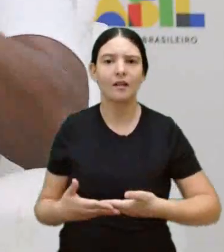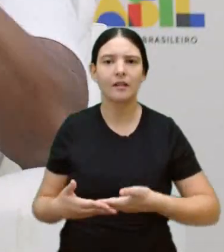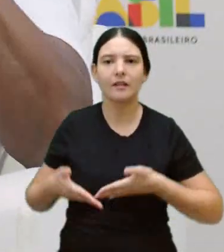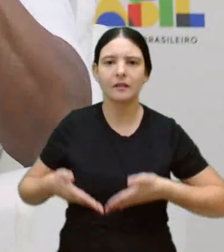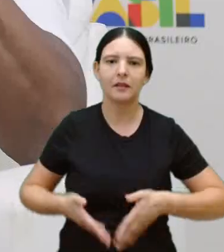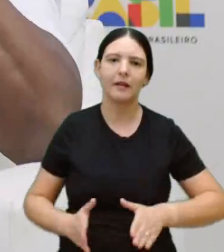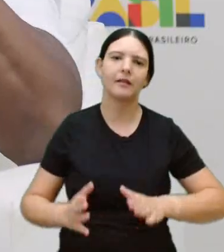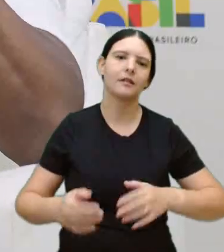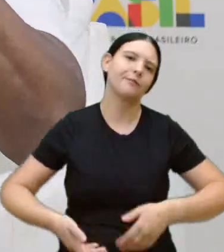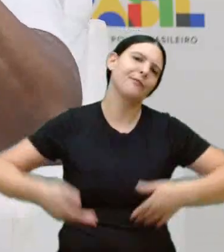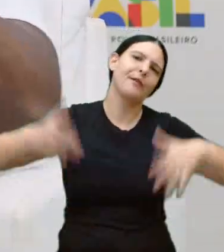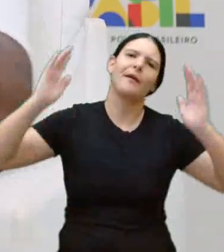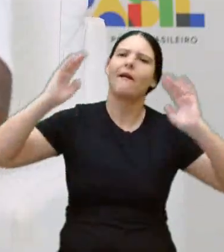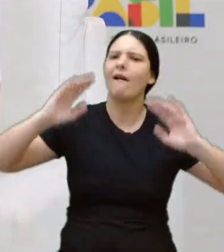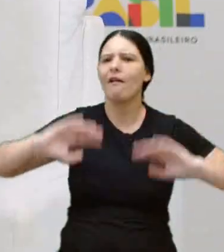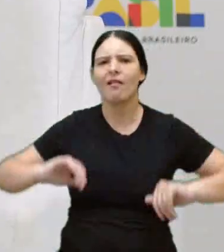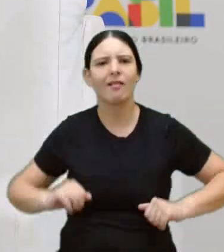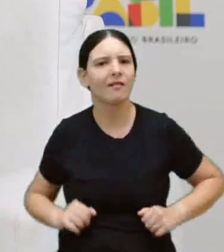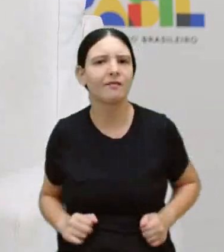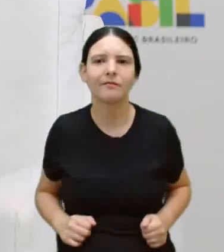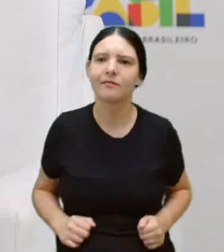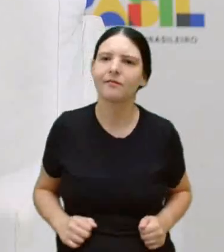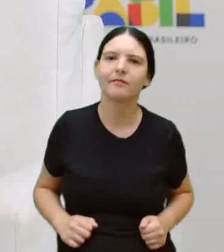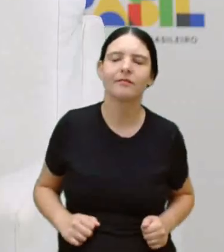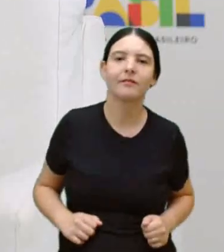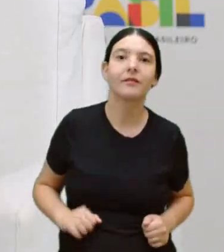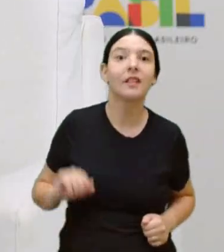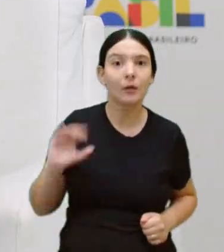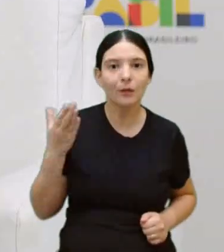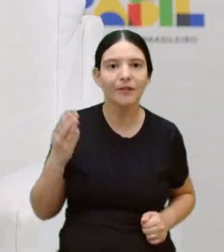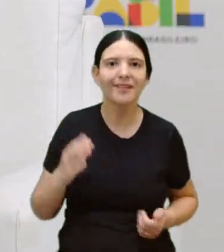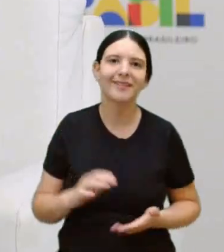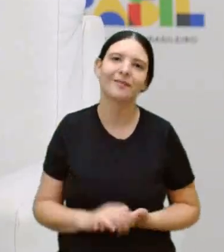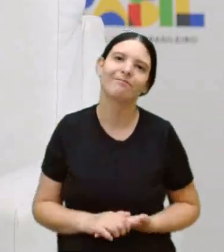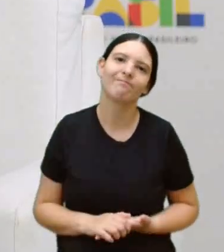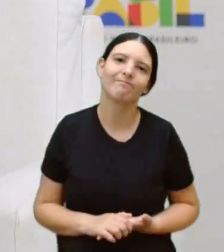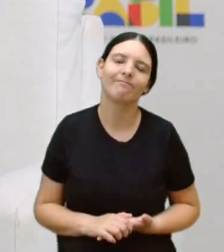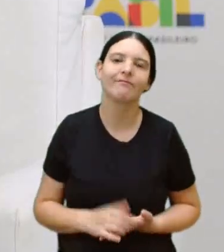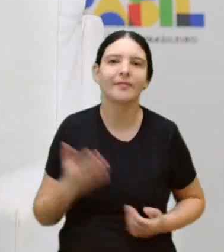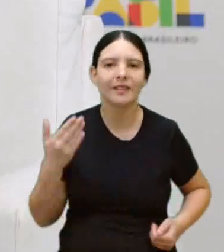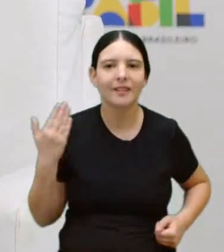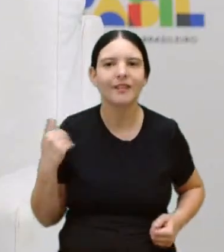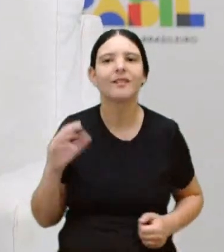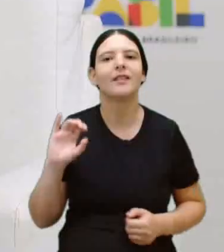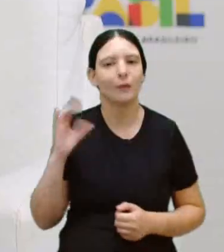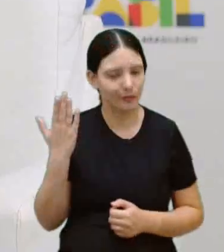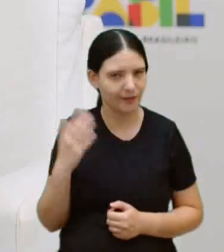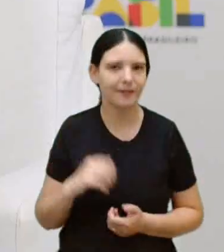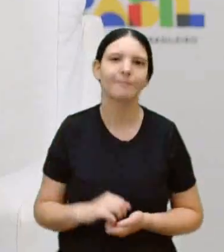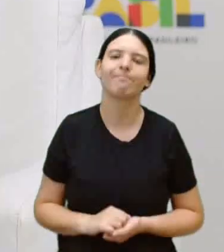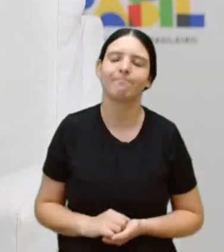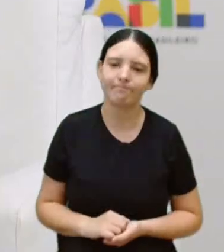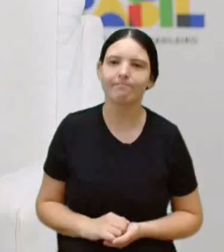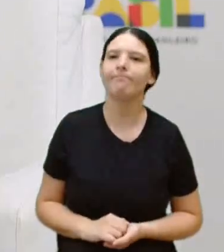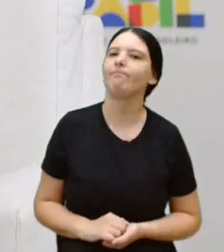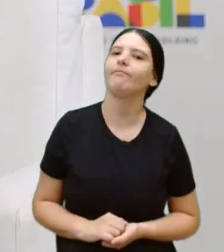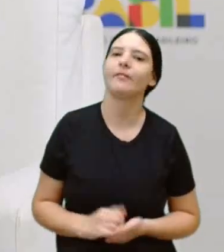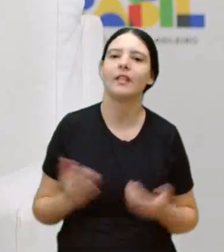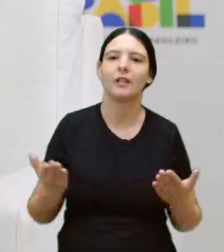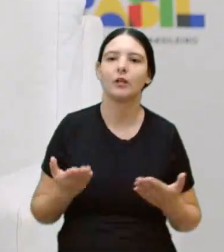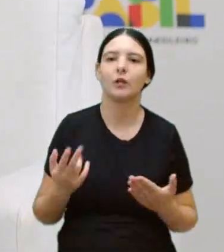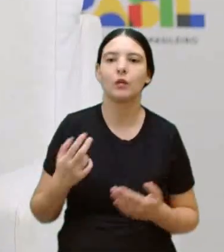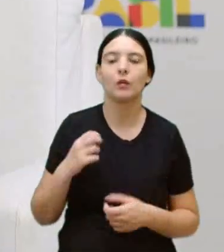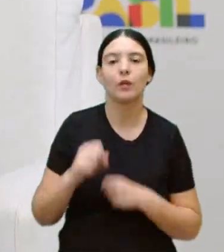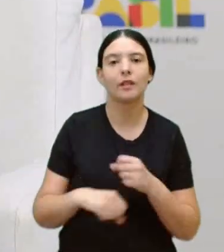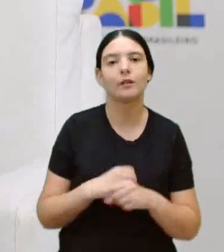solta na cadeira. Acontece. Isso ocorria muito no século XX, gente. Estamos no século XXI, 2026, mas